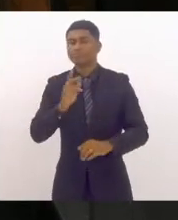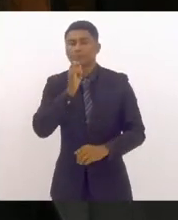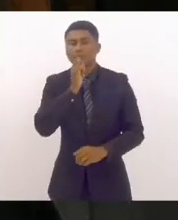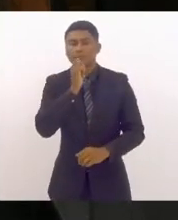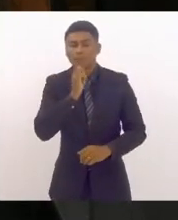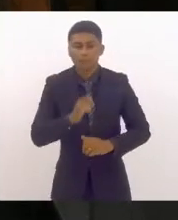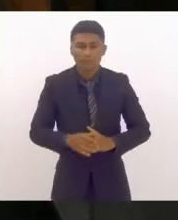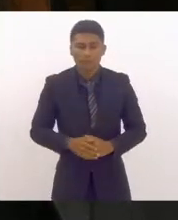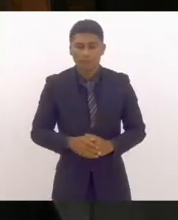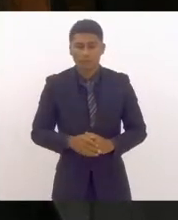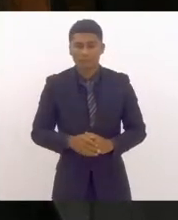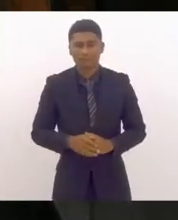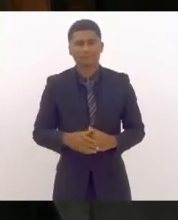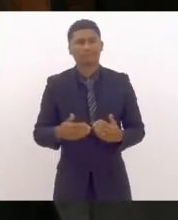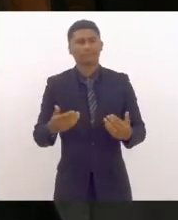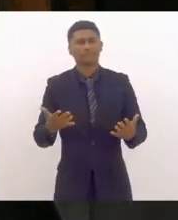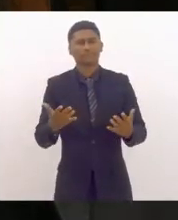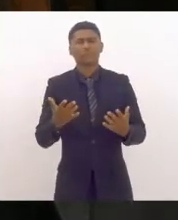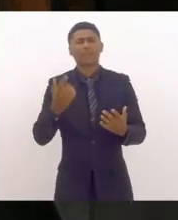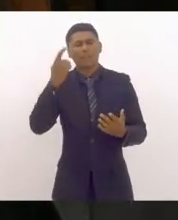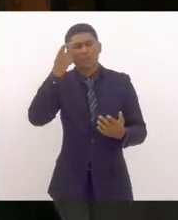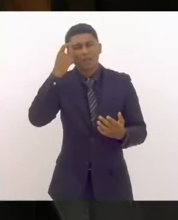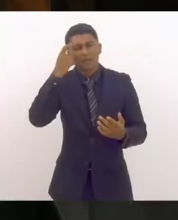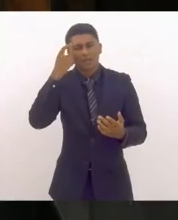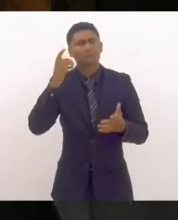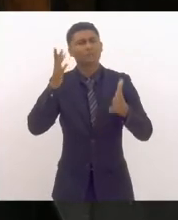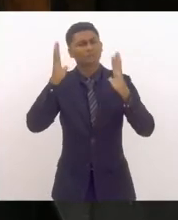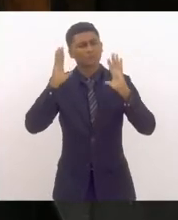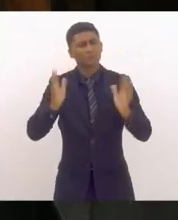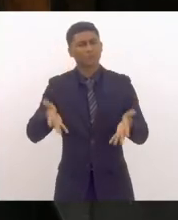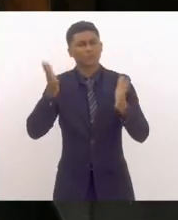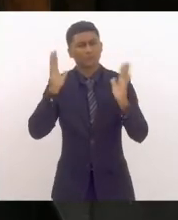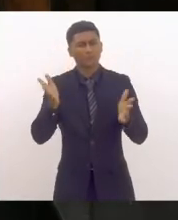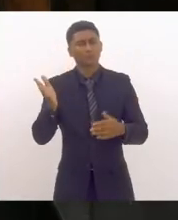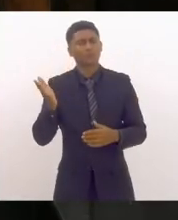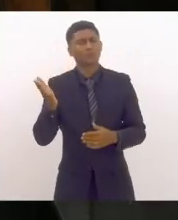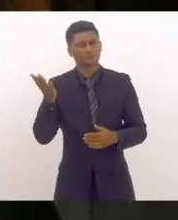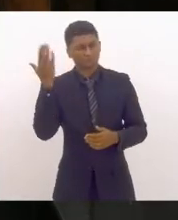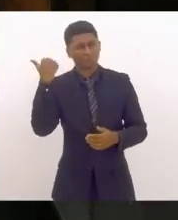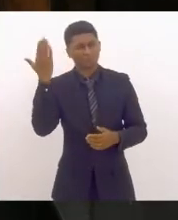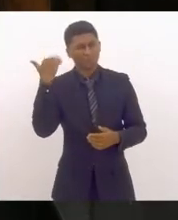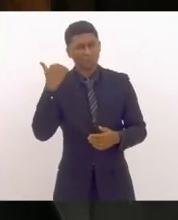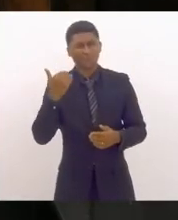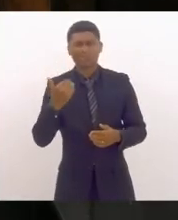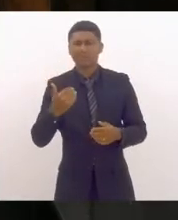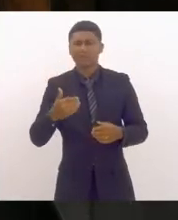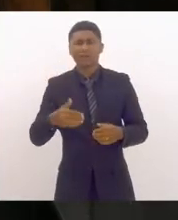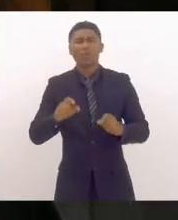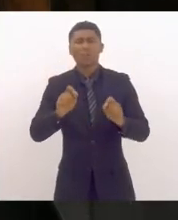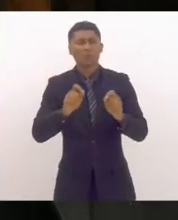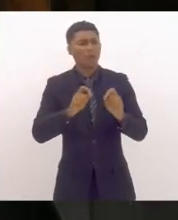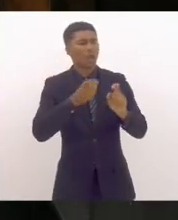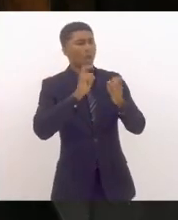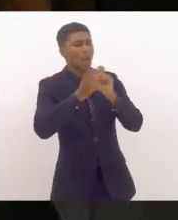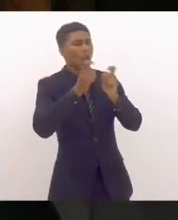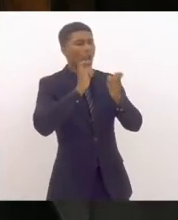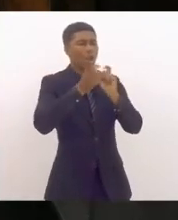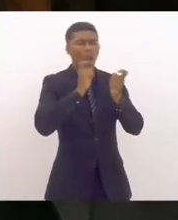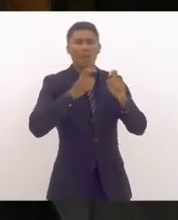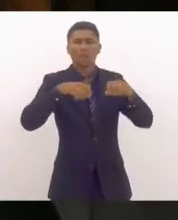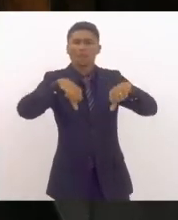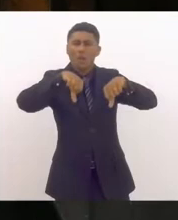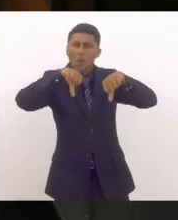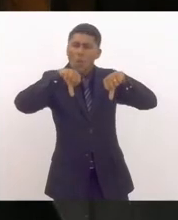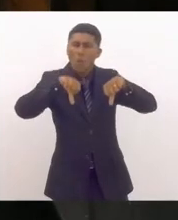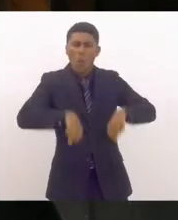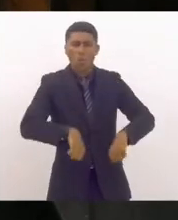exemplo a discussão sobre que foi negociado parece uma péssima negociação uma das piores da história das